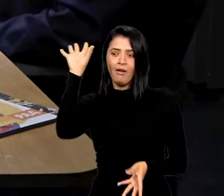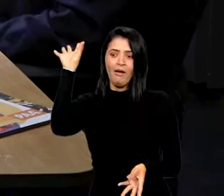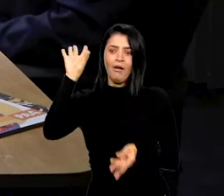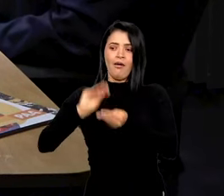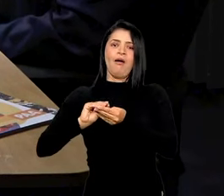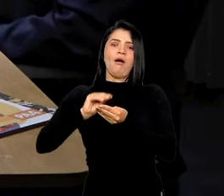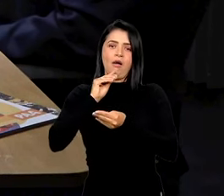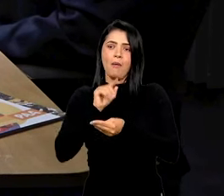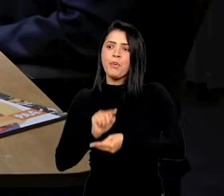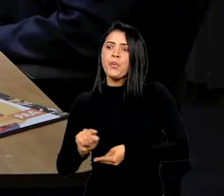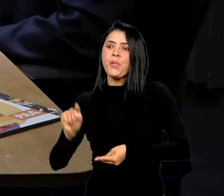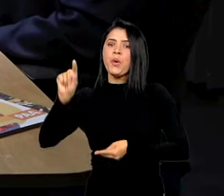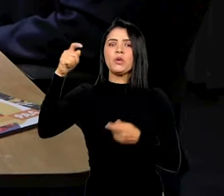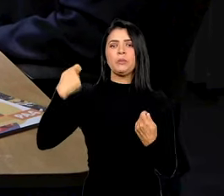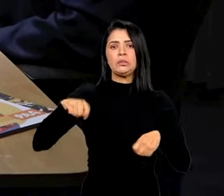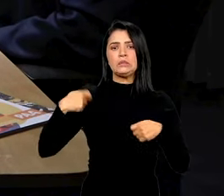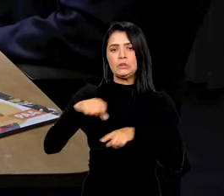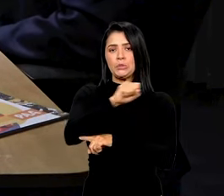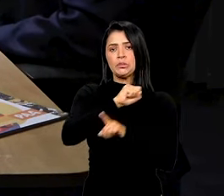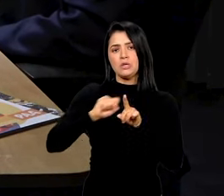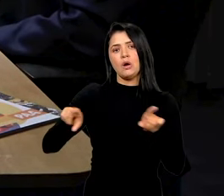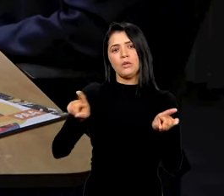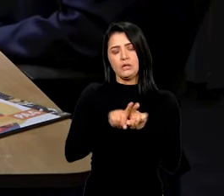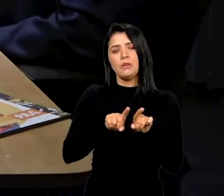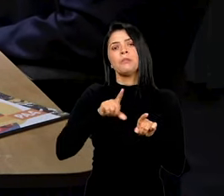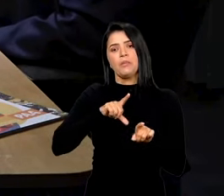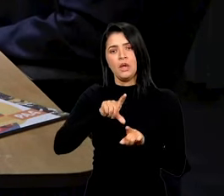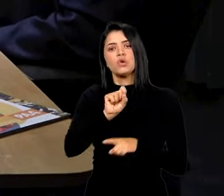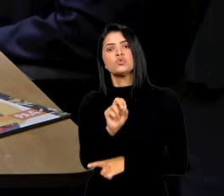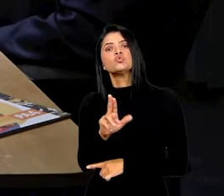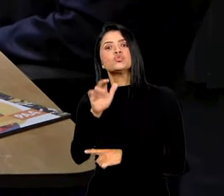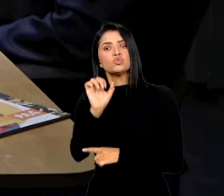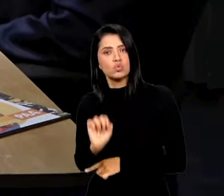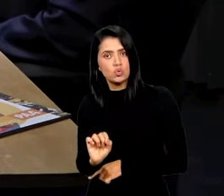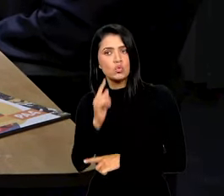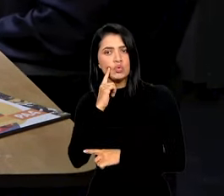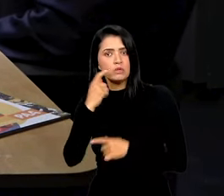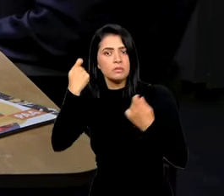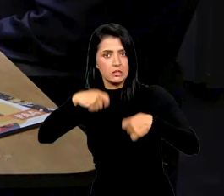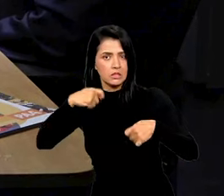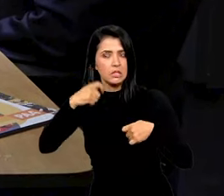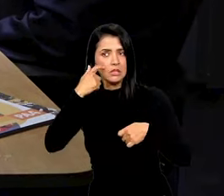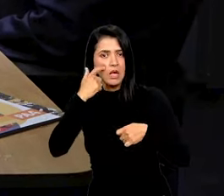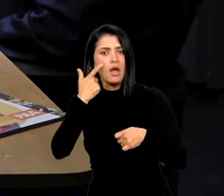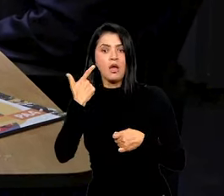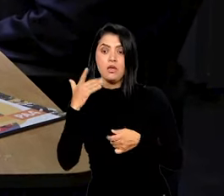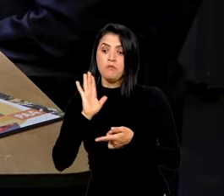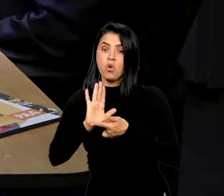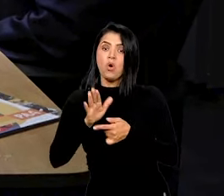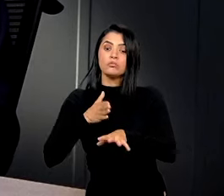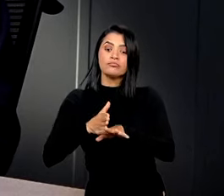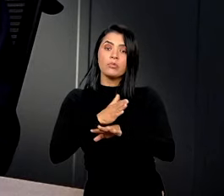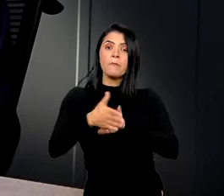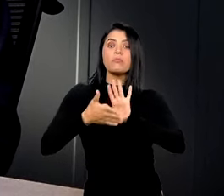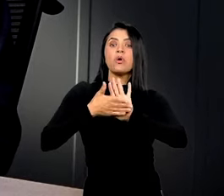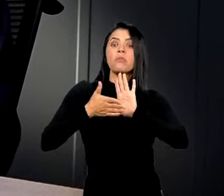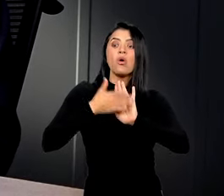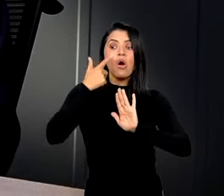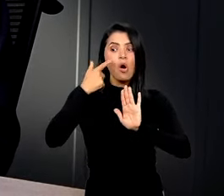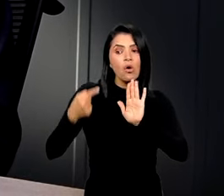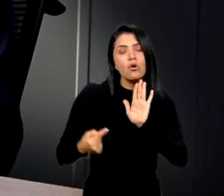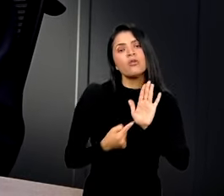de diagnóstico da situação social e do Sistema Único da Assistência Social e aponta diretrizes,